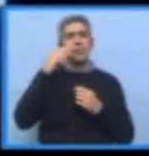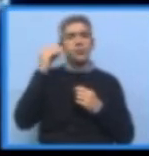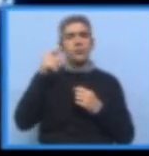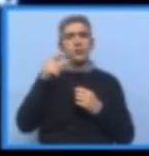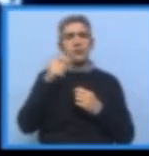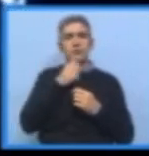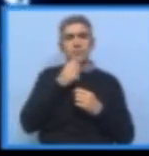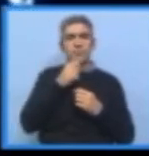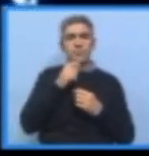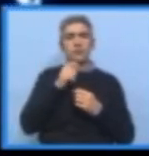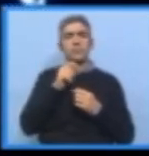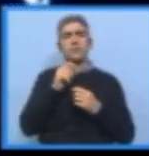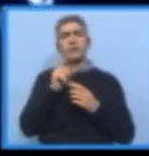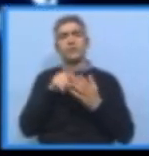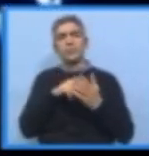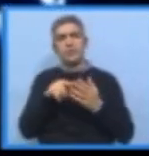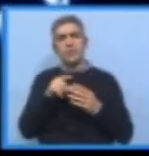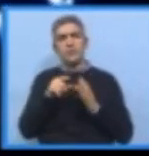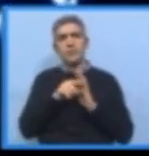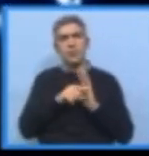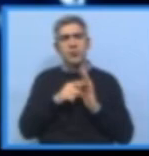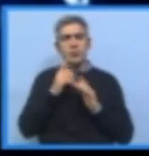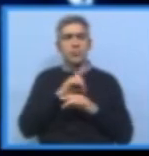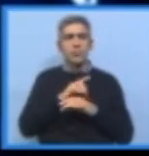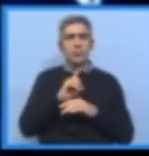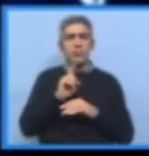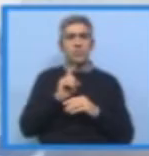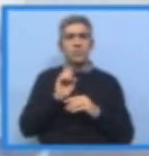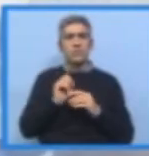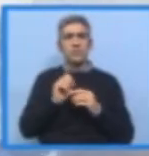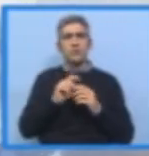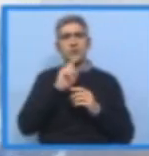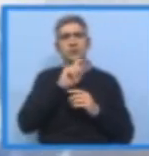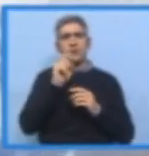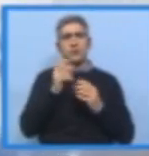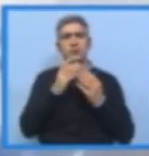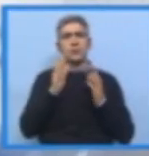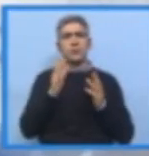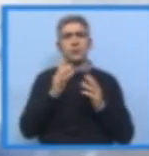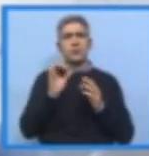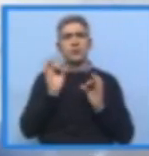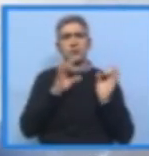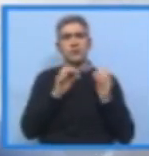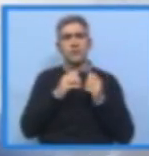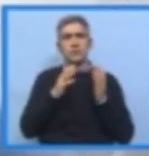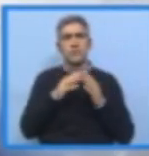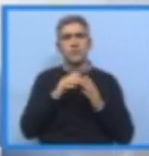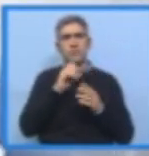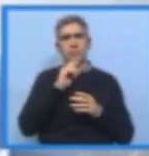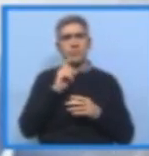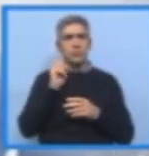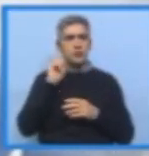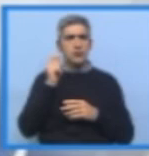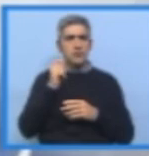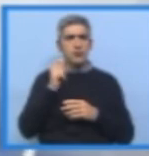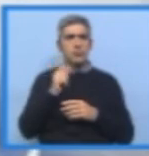lá, a decisão de suspender medidas, que um doente Nunca é uma questão fechada, é sempre uma questão em aberto e o contributo de todos acaba por ser